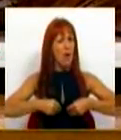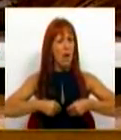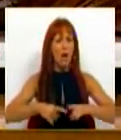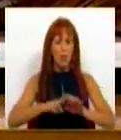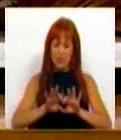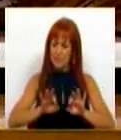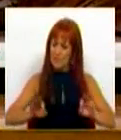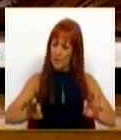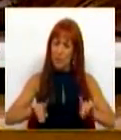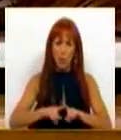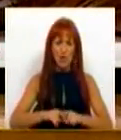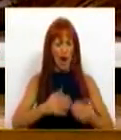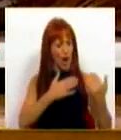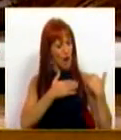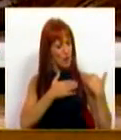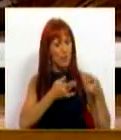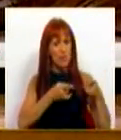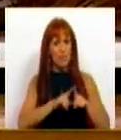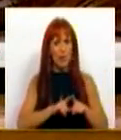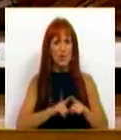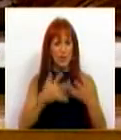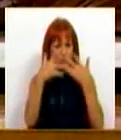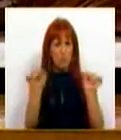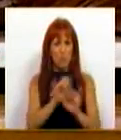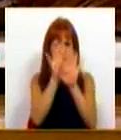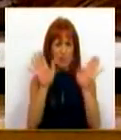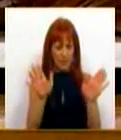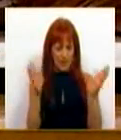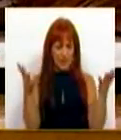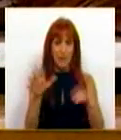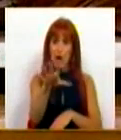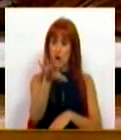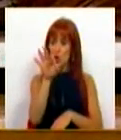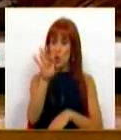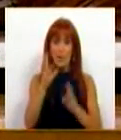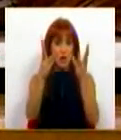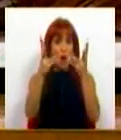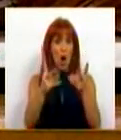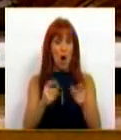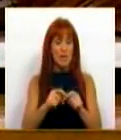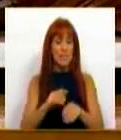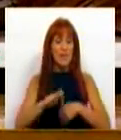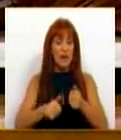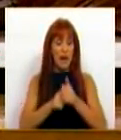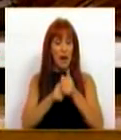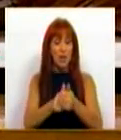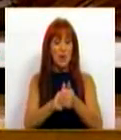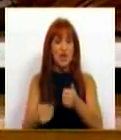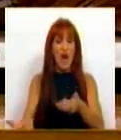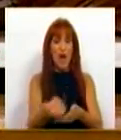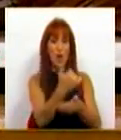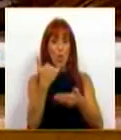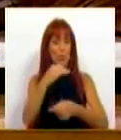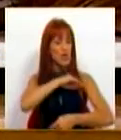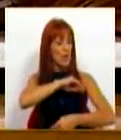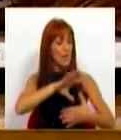com seriedade, com responsabilidade e com transparência. Escolhemos um orçamento que prossegue a recuperação